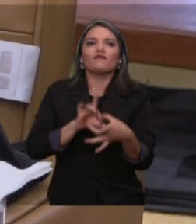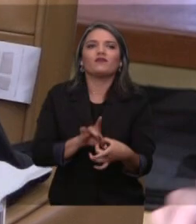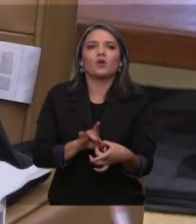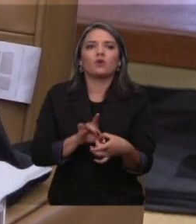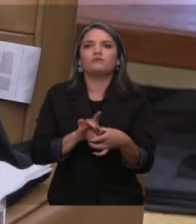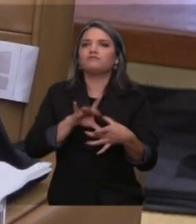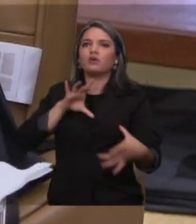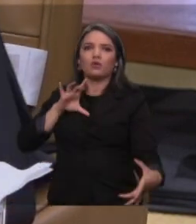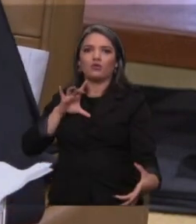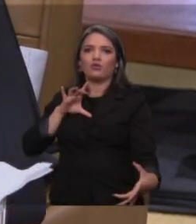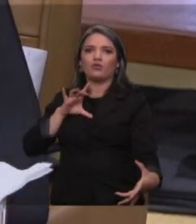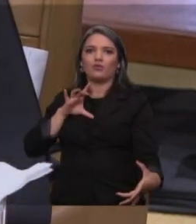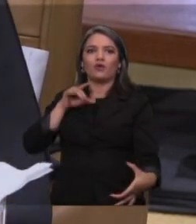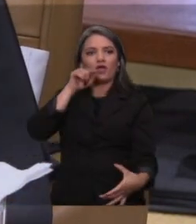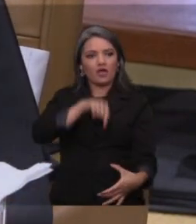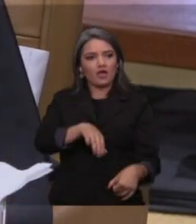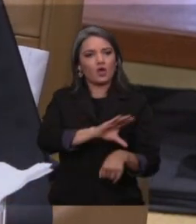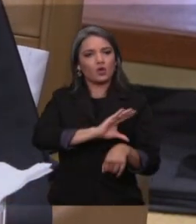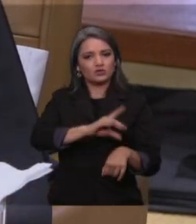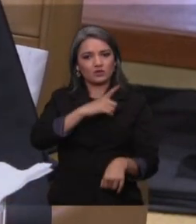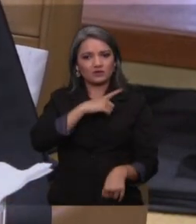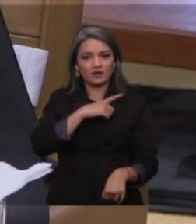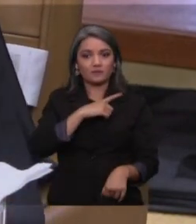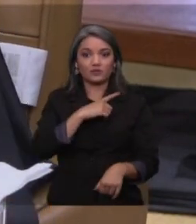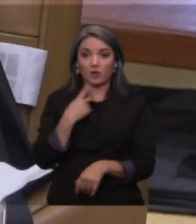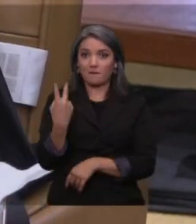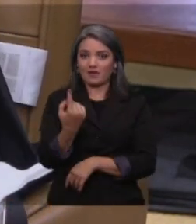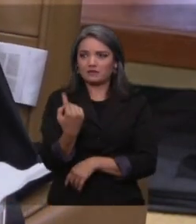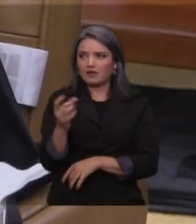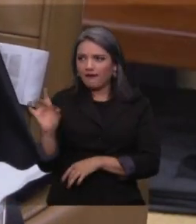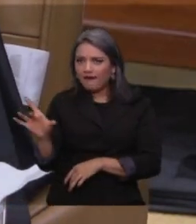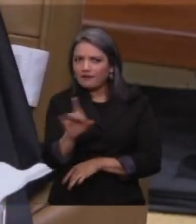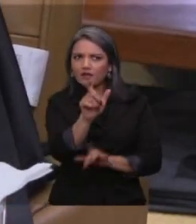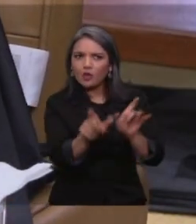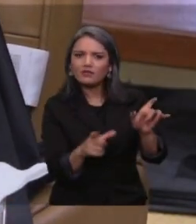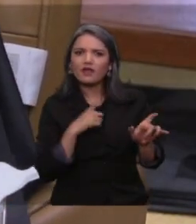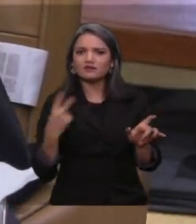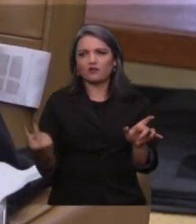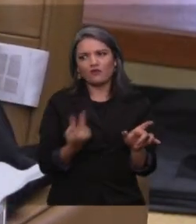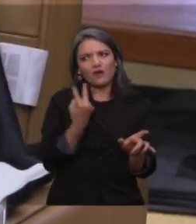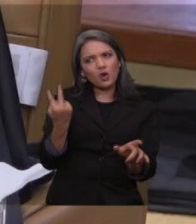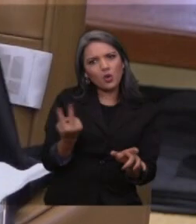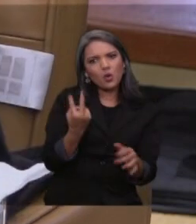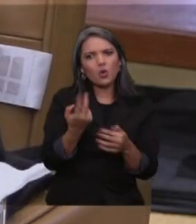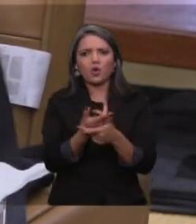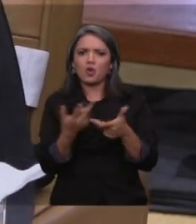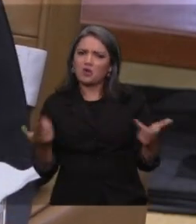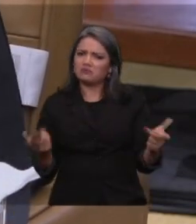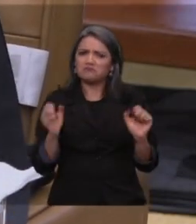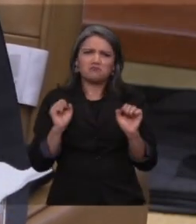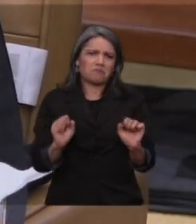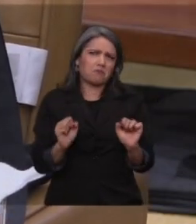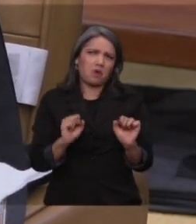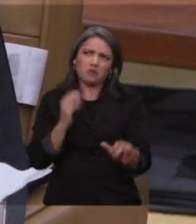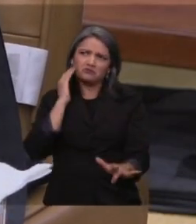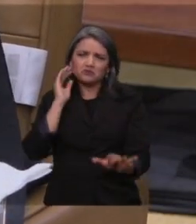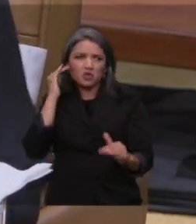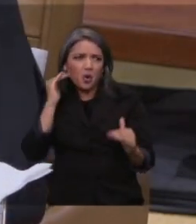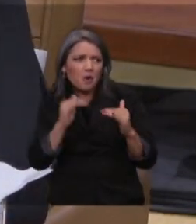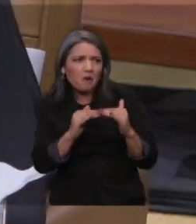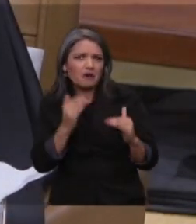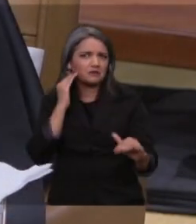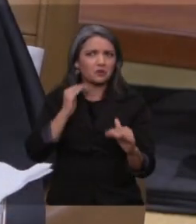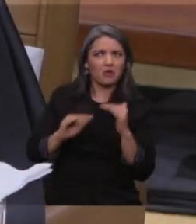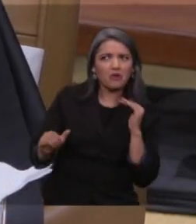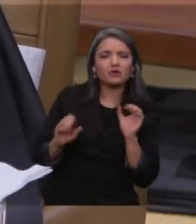a Constituição brasileira. Do ponto de vista dos nossos valores pessoais, metajurídicos, podemos concordar ou não com essa ordem de